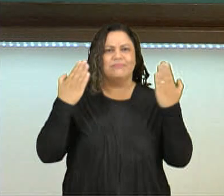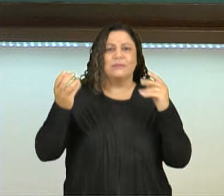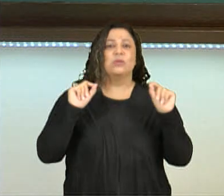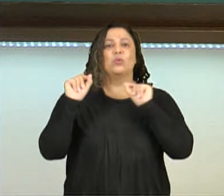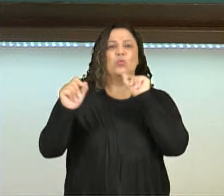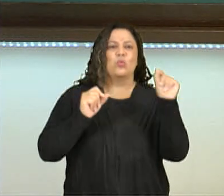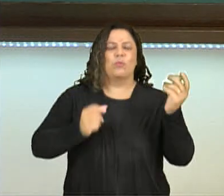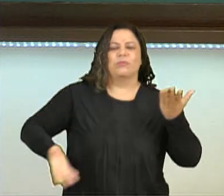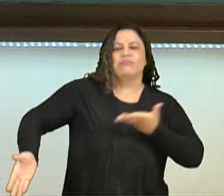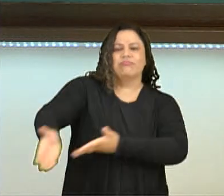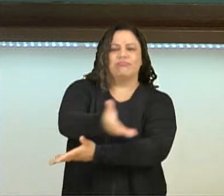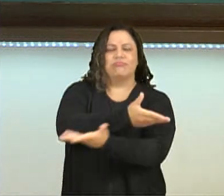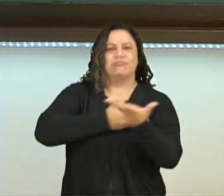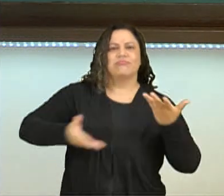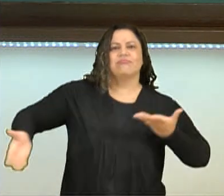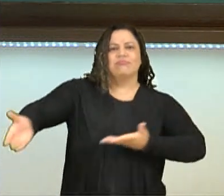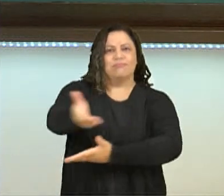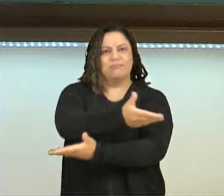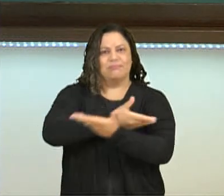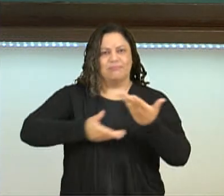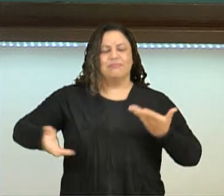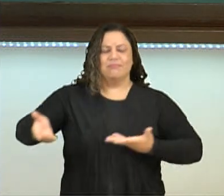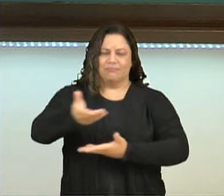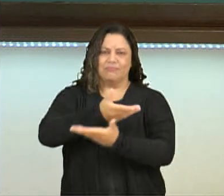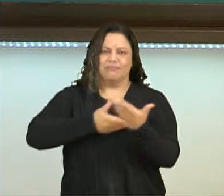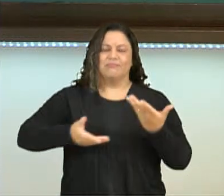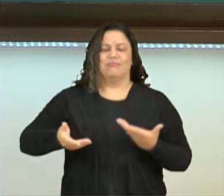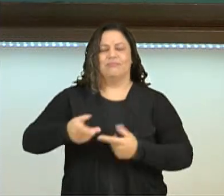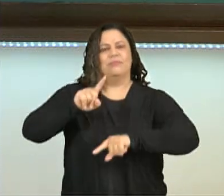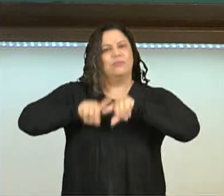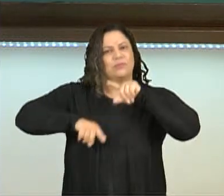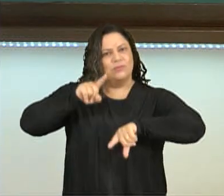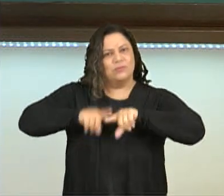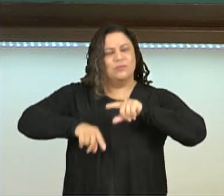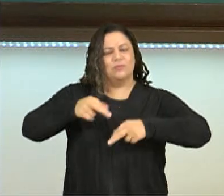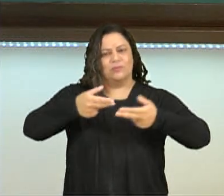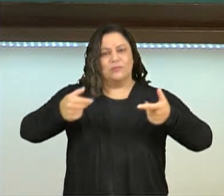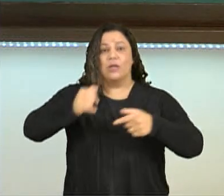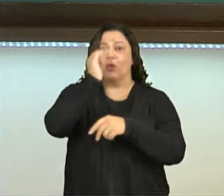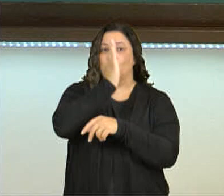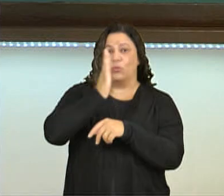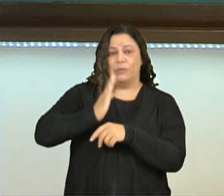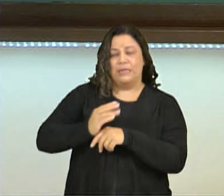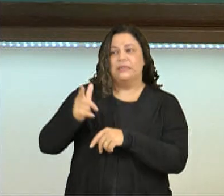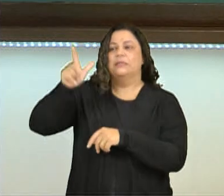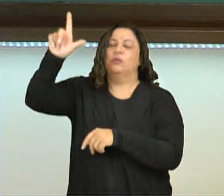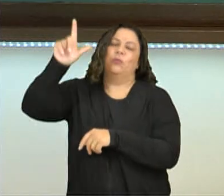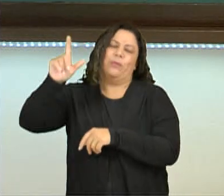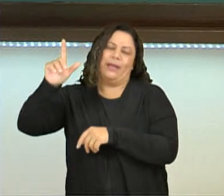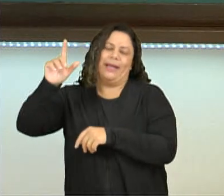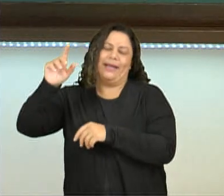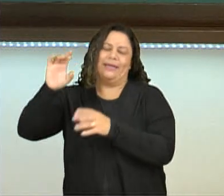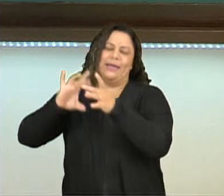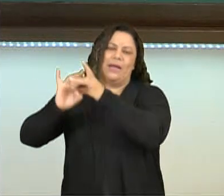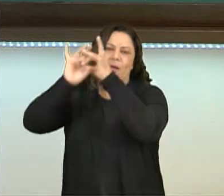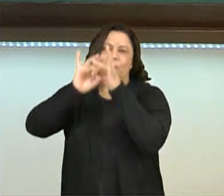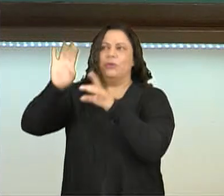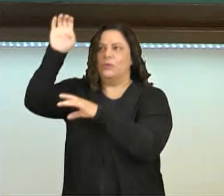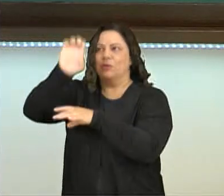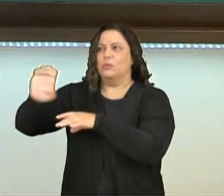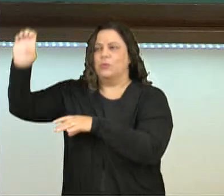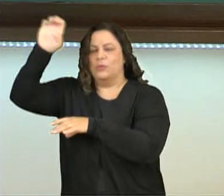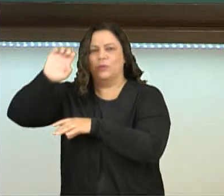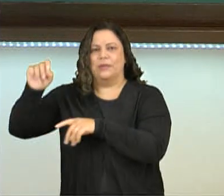fluidez, tanto vinda quanto indo, de produtos do Brasil para a União Europeia, do Brasil